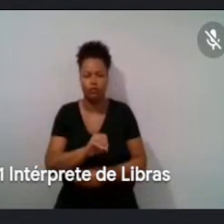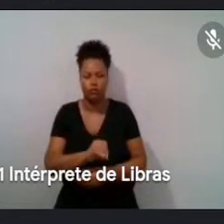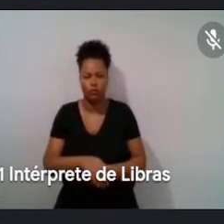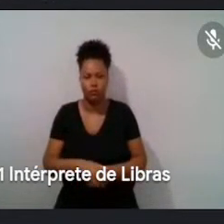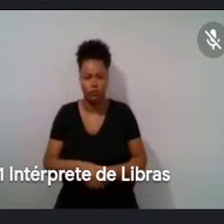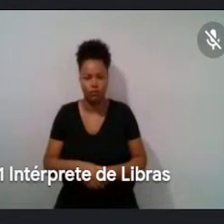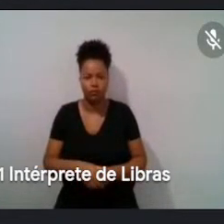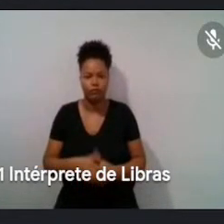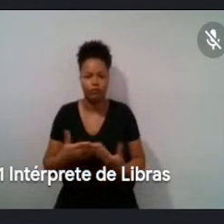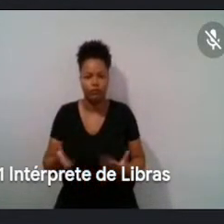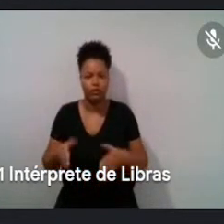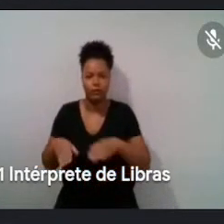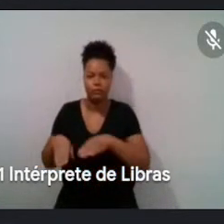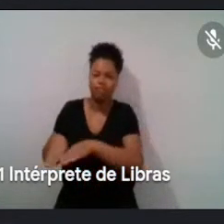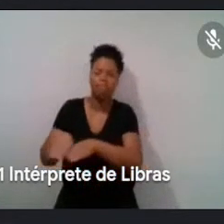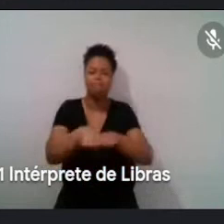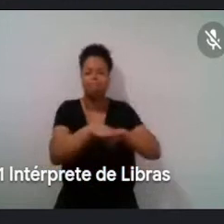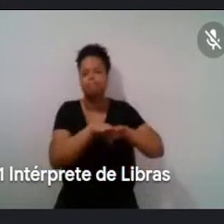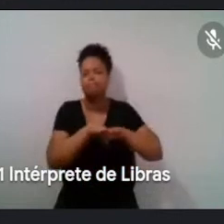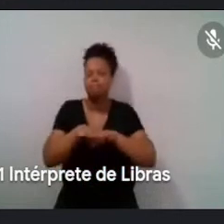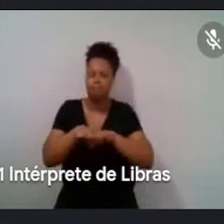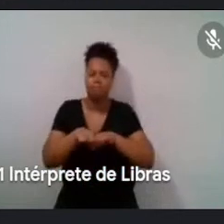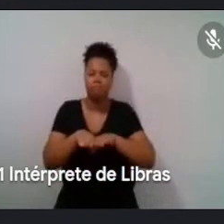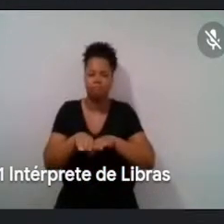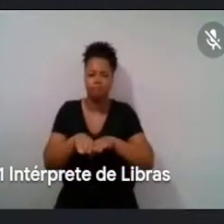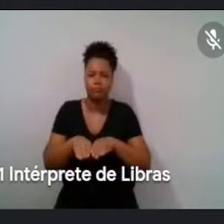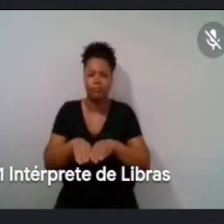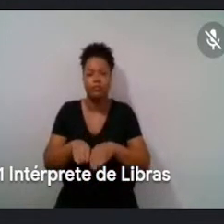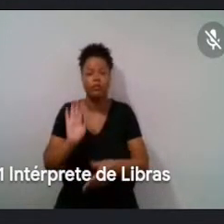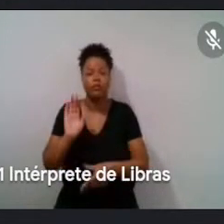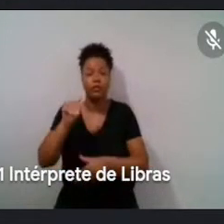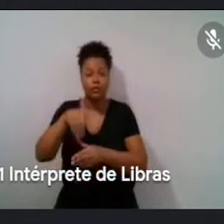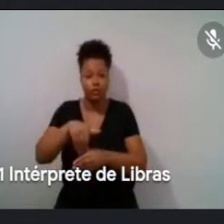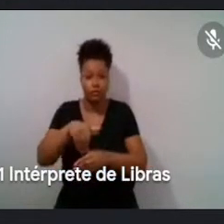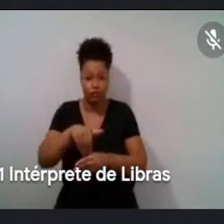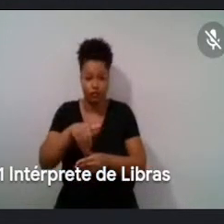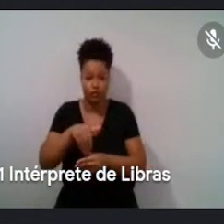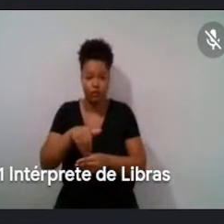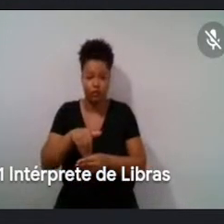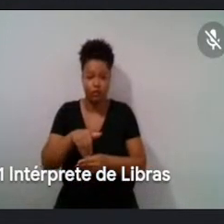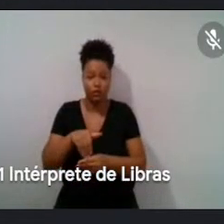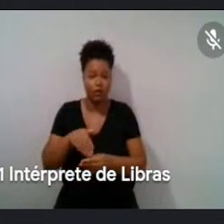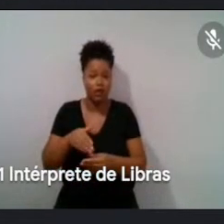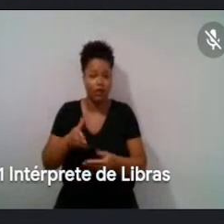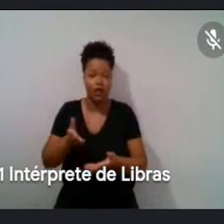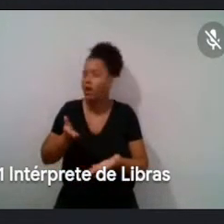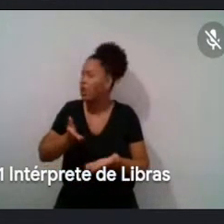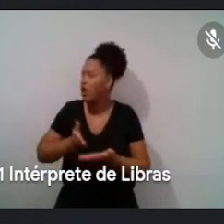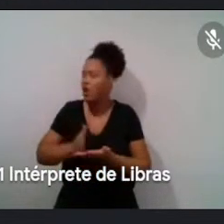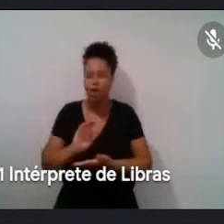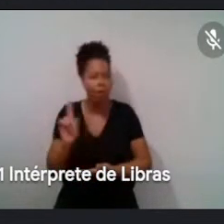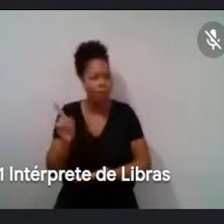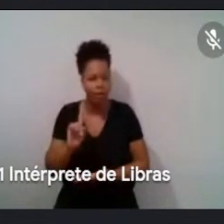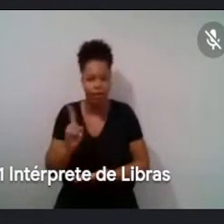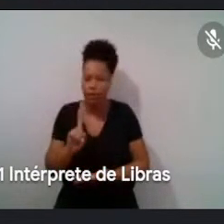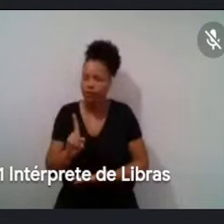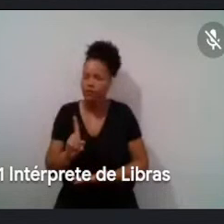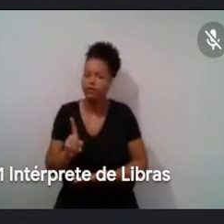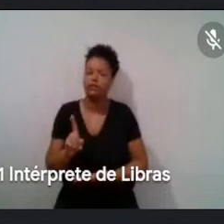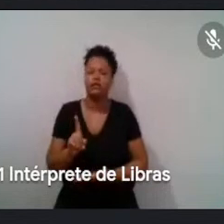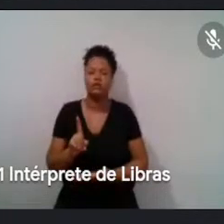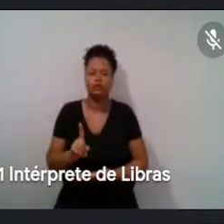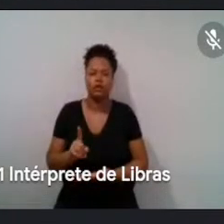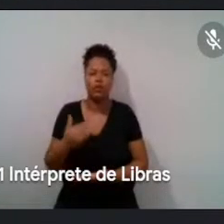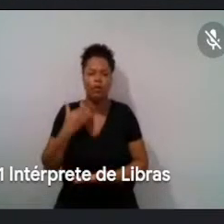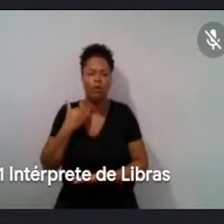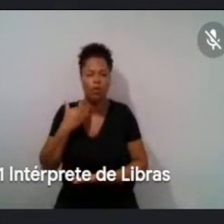Então, por unanimidade, né? Voto, então, a corte vota pela desaprovação das contas do